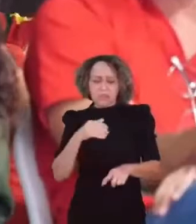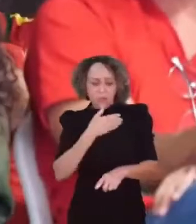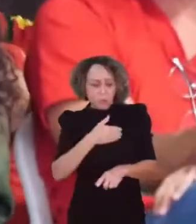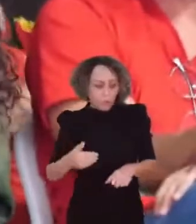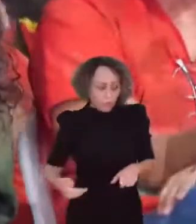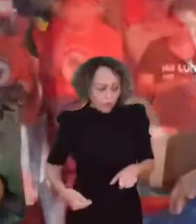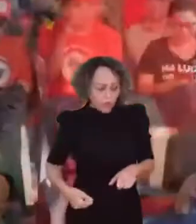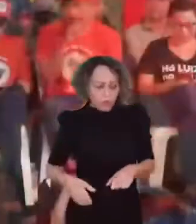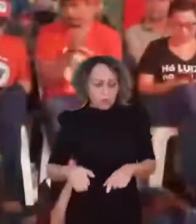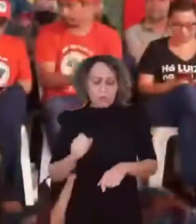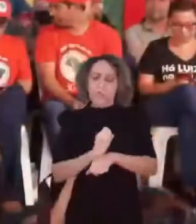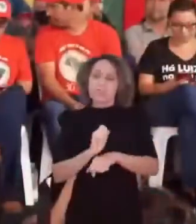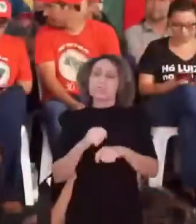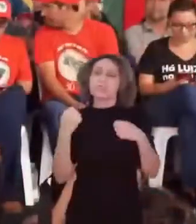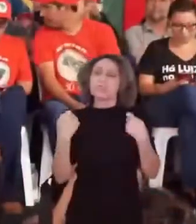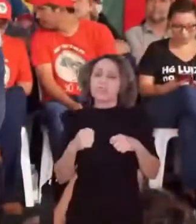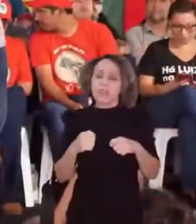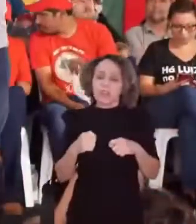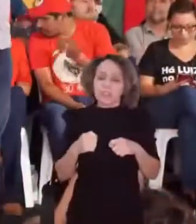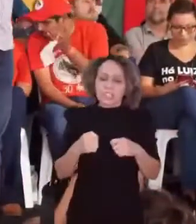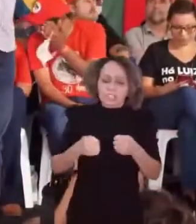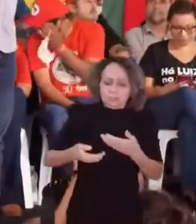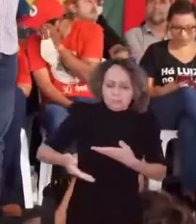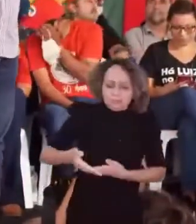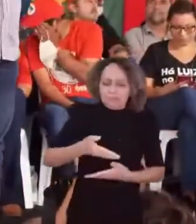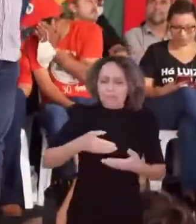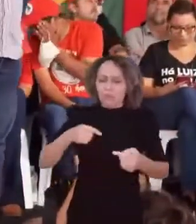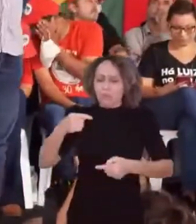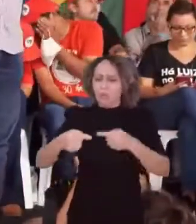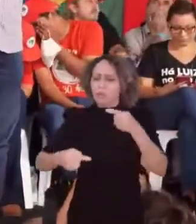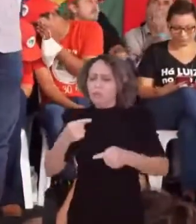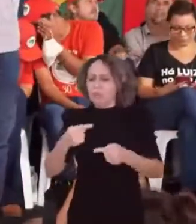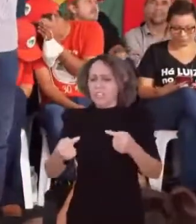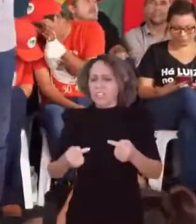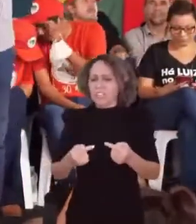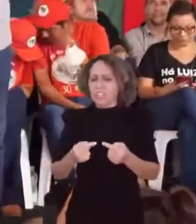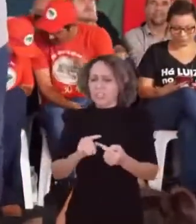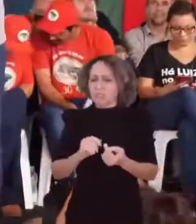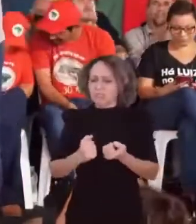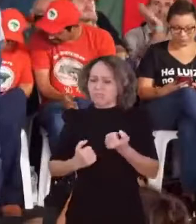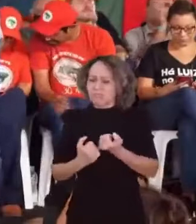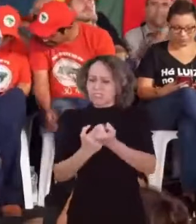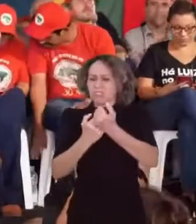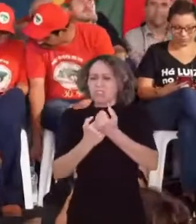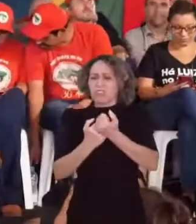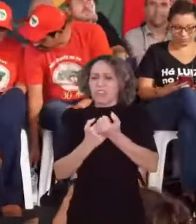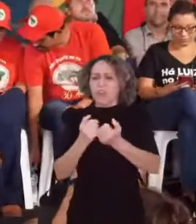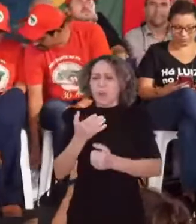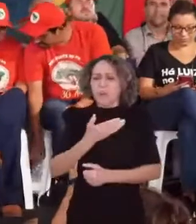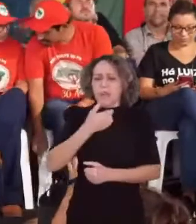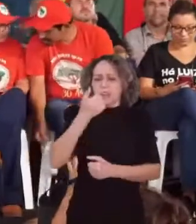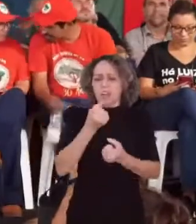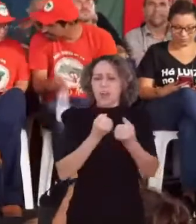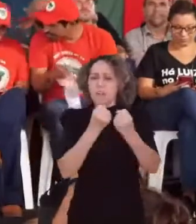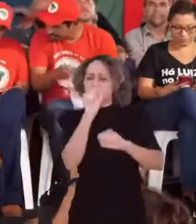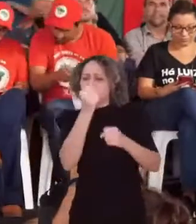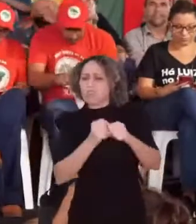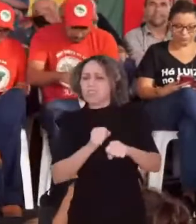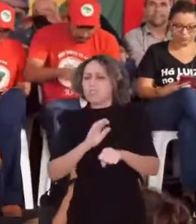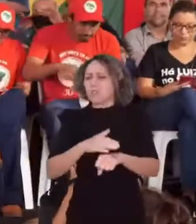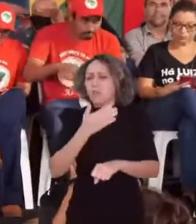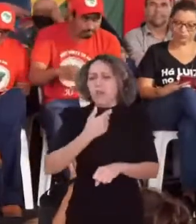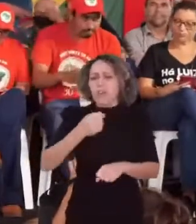de fomento, ajudando a melhorar a produção com melhores sementes, técnicas modernas e